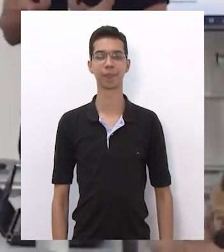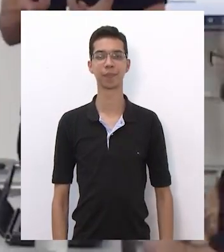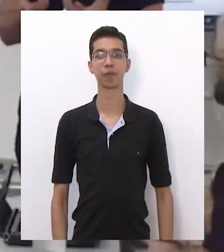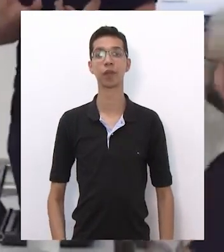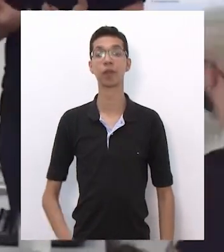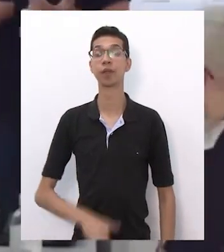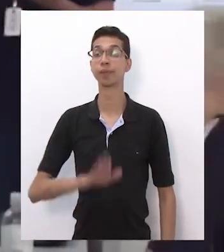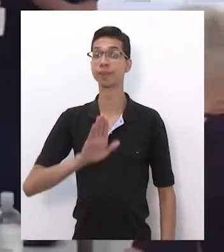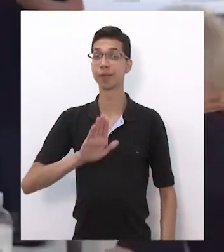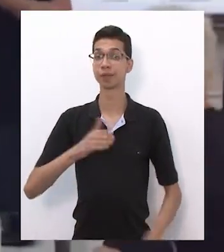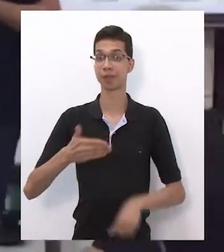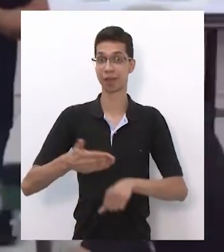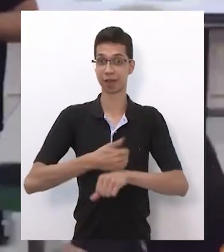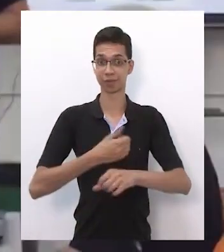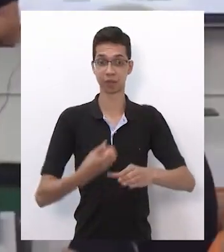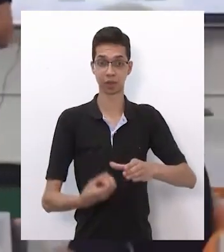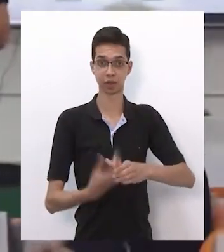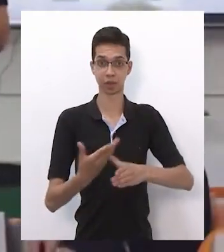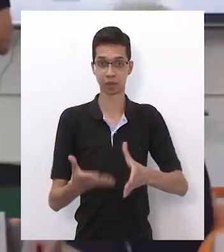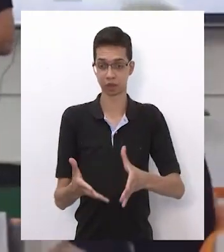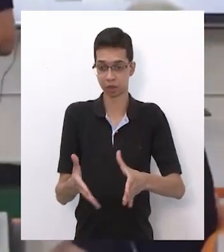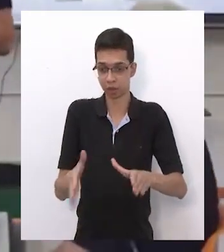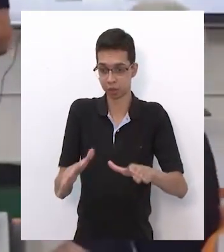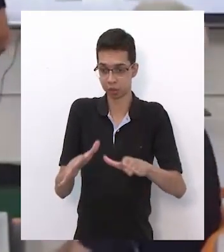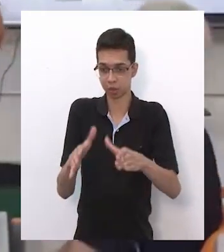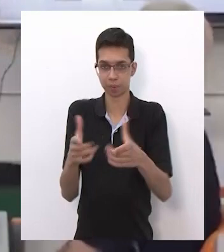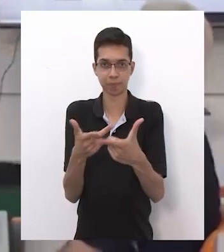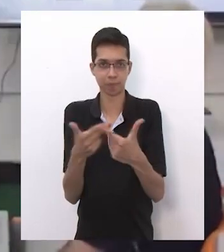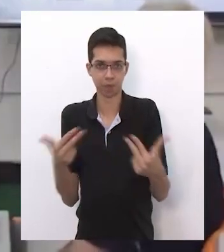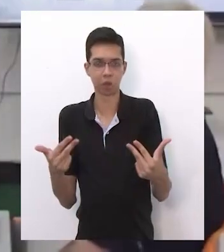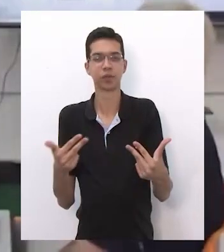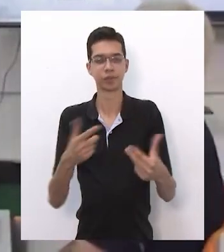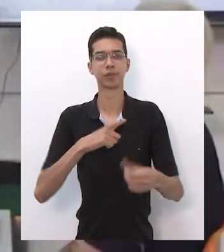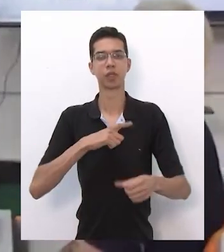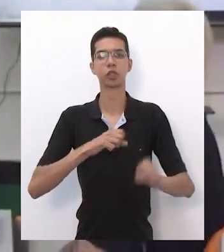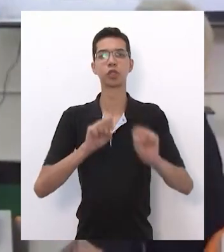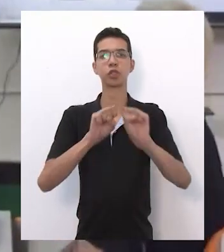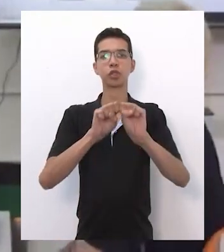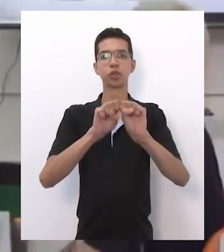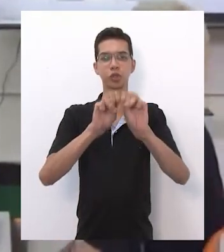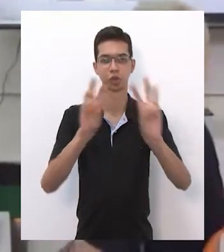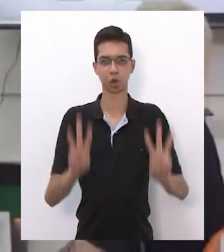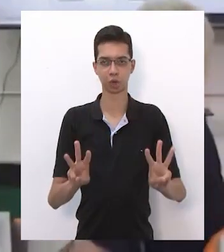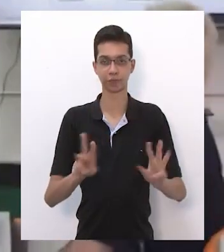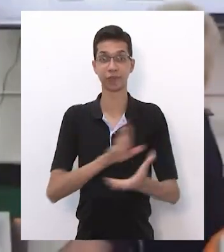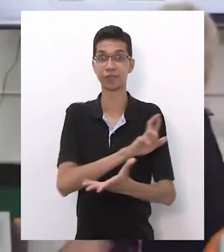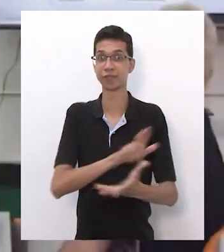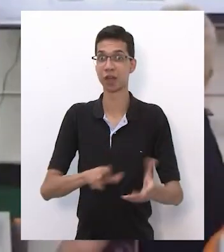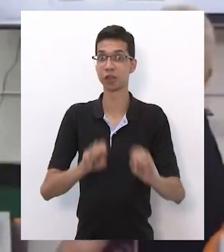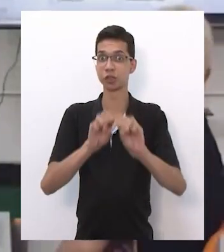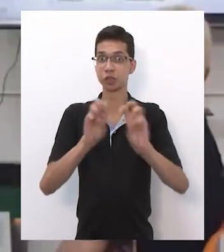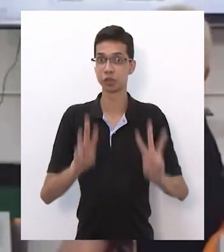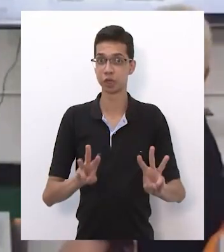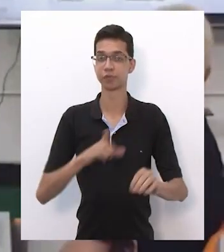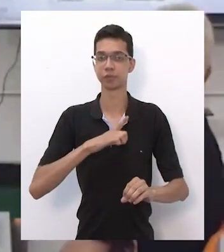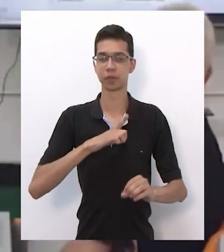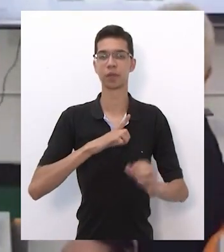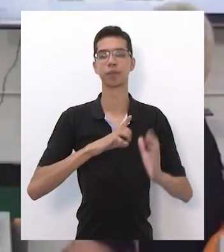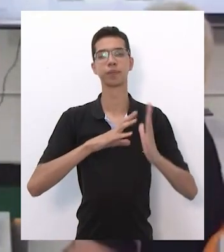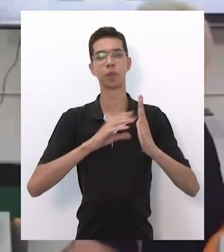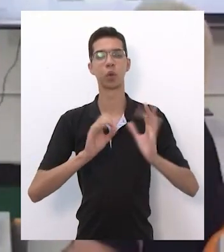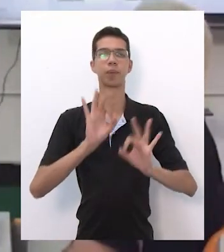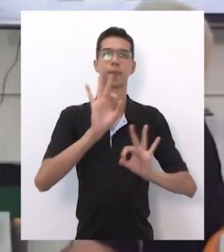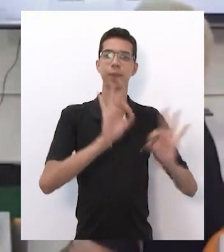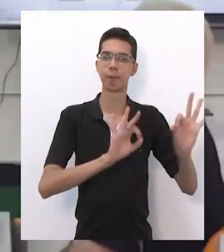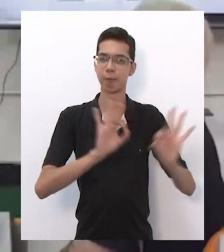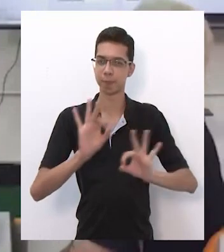objeto físico, esses objetos são modelados em softwares, a gente tem diversos softwares e a gente vai falar um pouquinho aqui sobre a